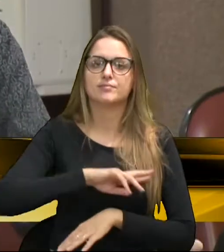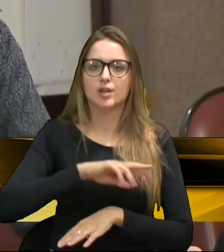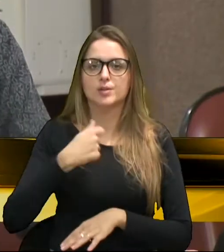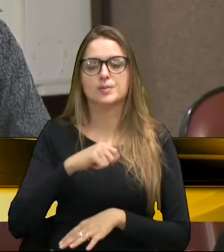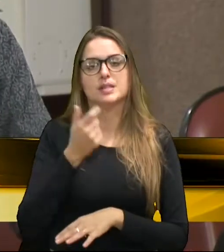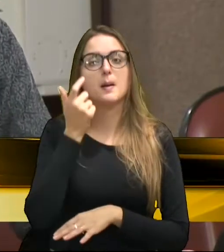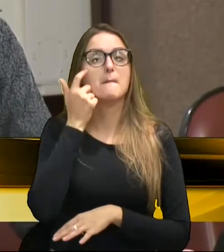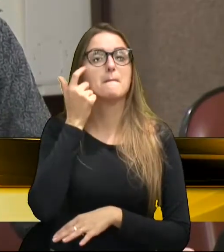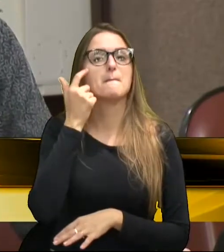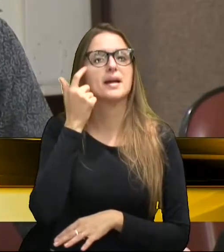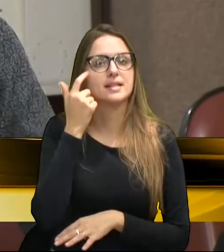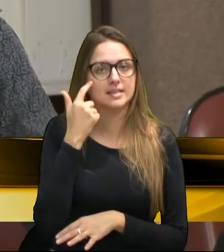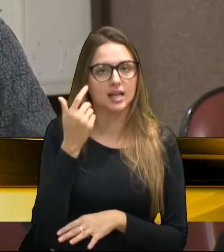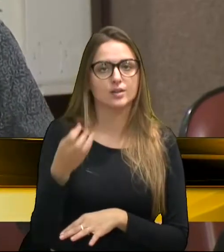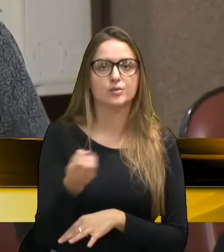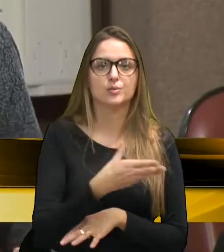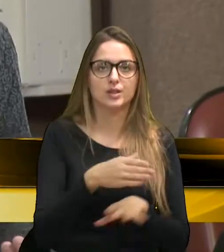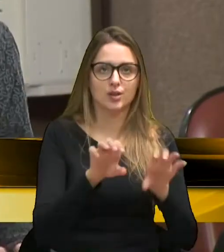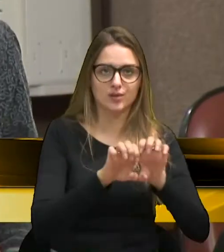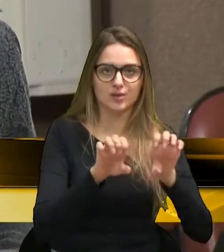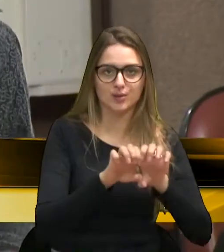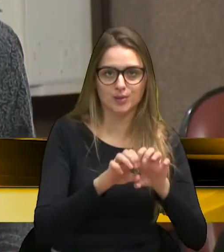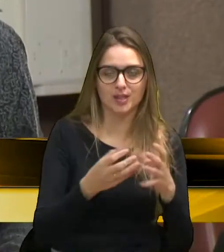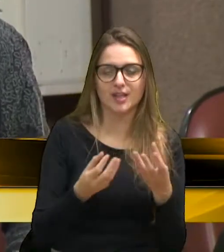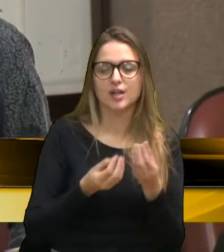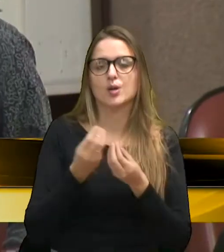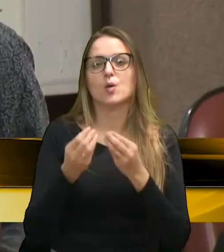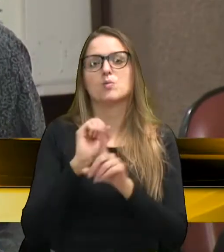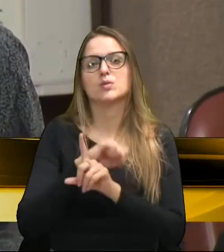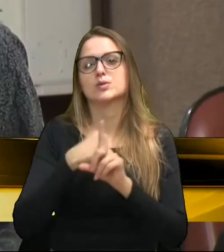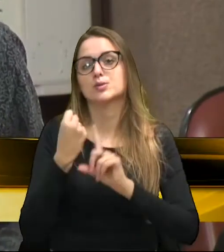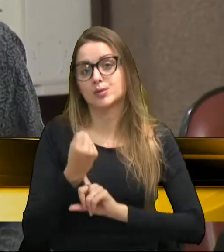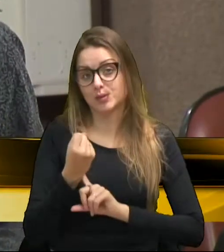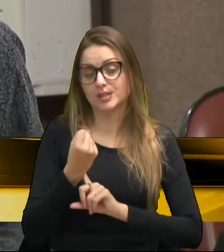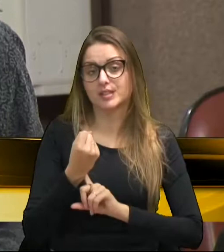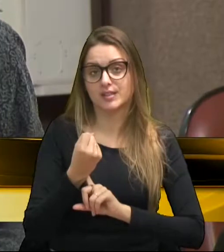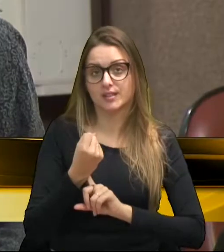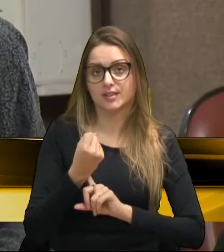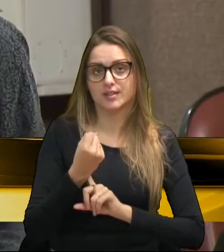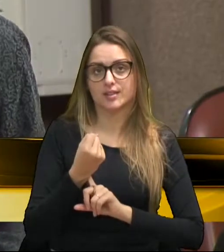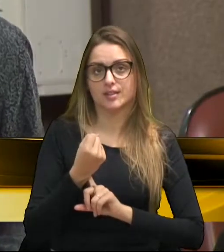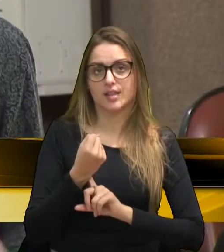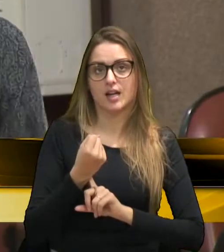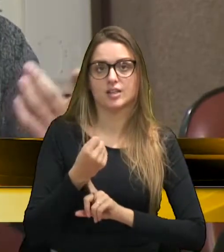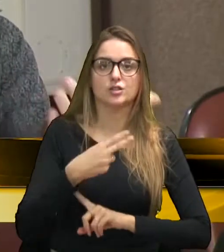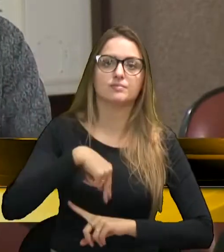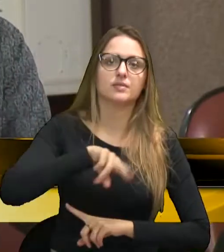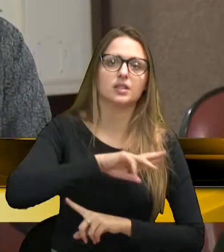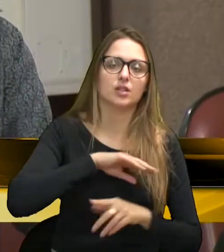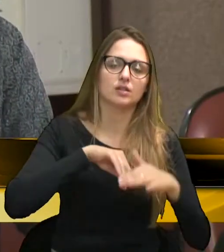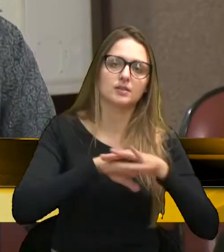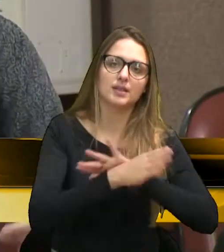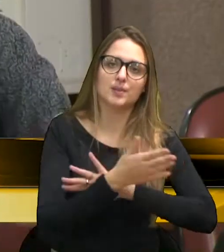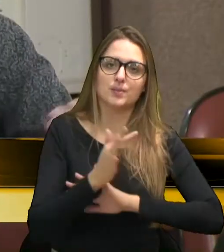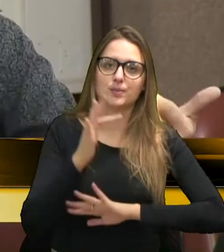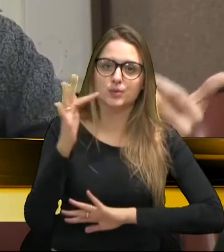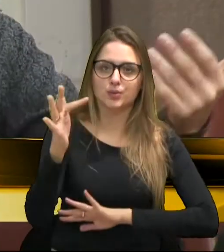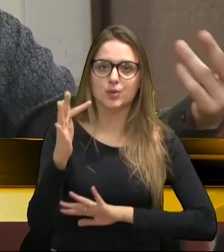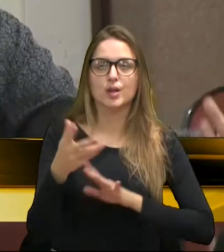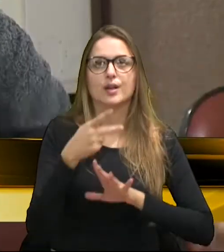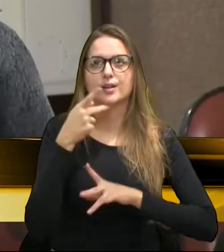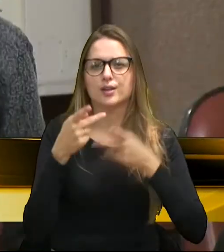pensar, né, essa forma de sociedade que nós iremos nos adaptar a um futuro que se fala tanto